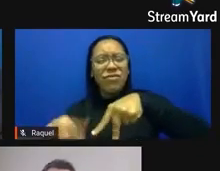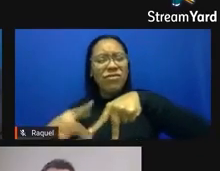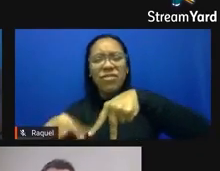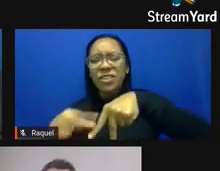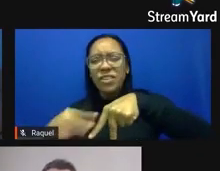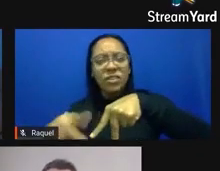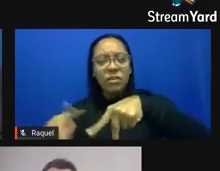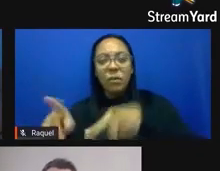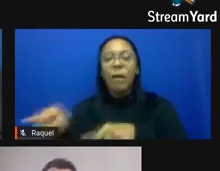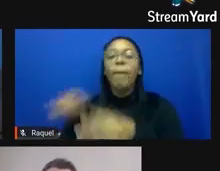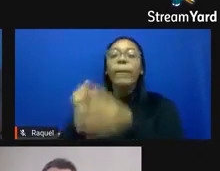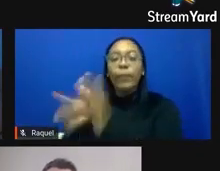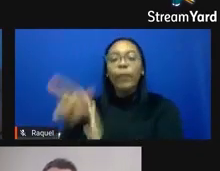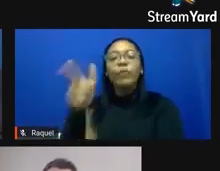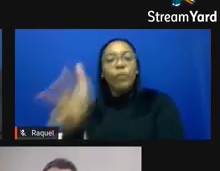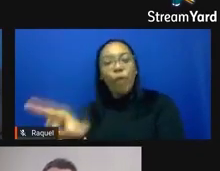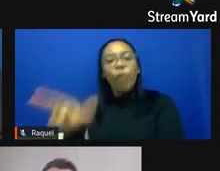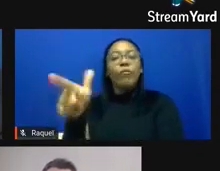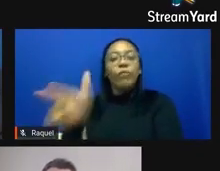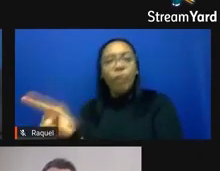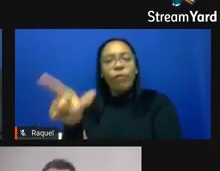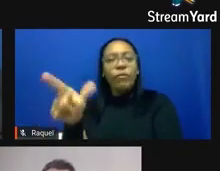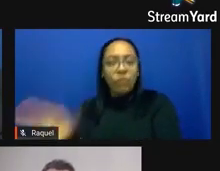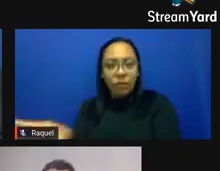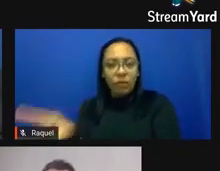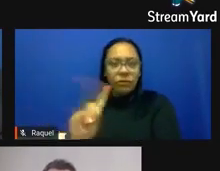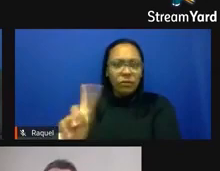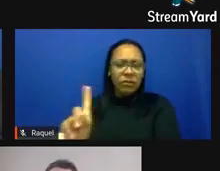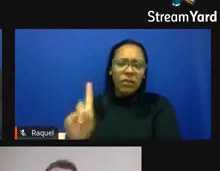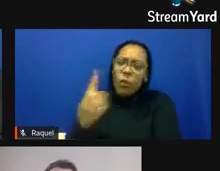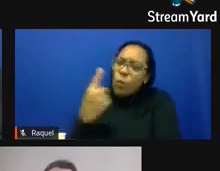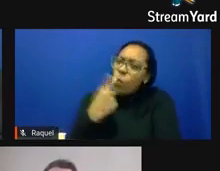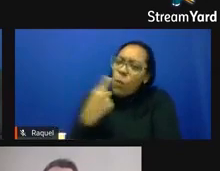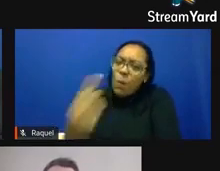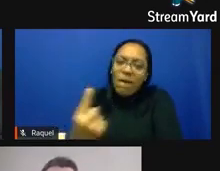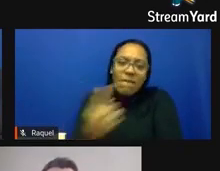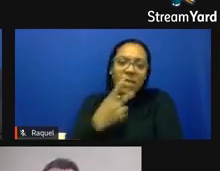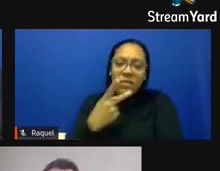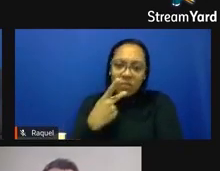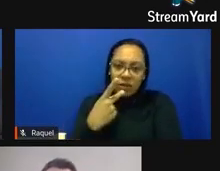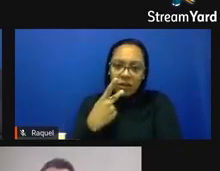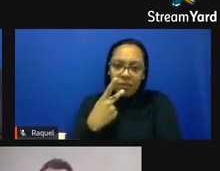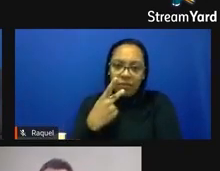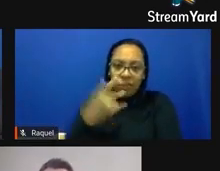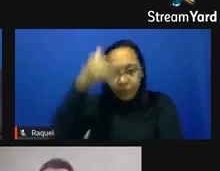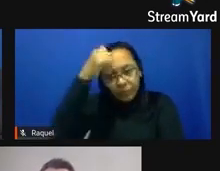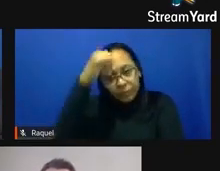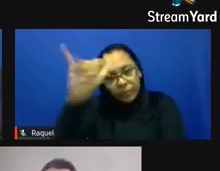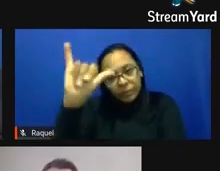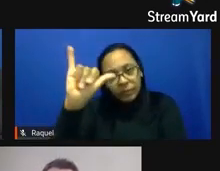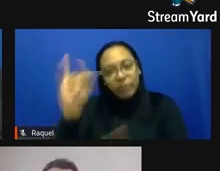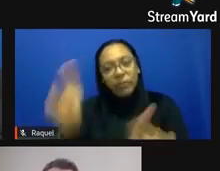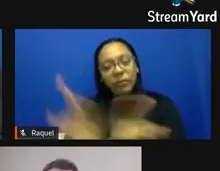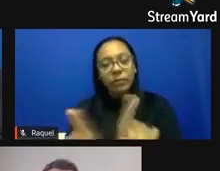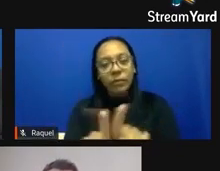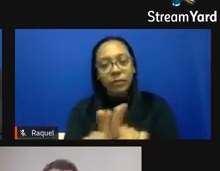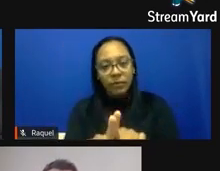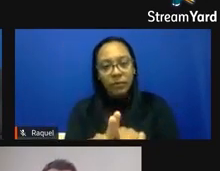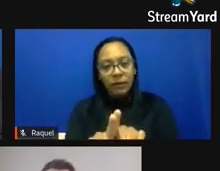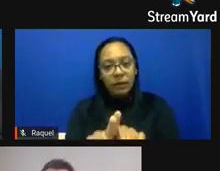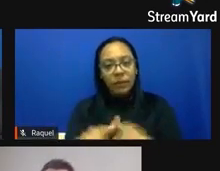falar uma única vez, é aquilo que nós propomos aqui no nosso projeto. Para evitar também que as pessoas